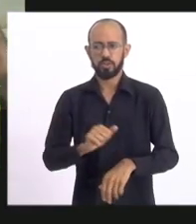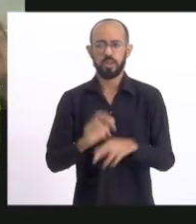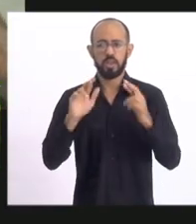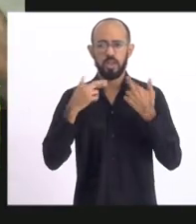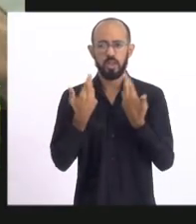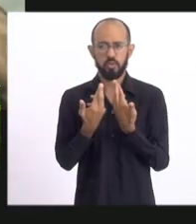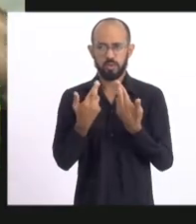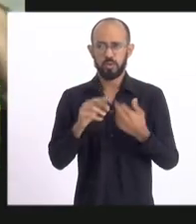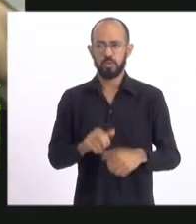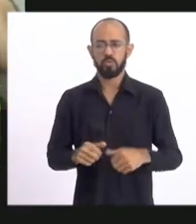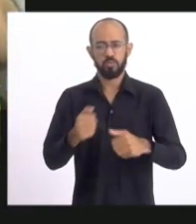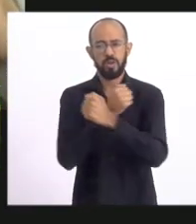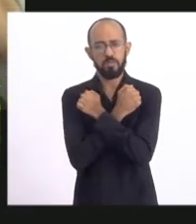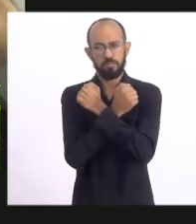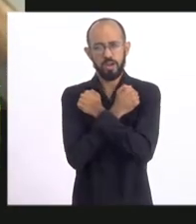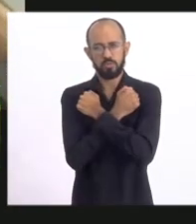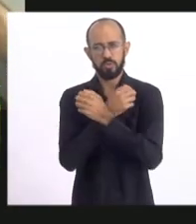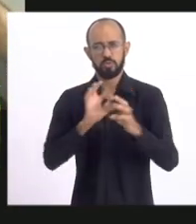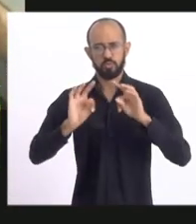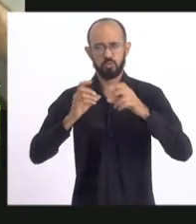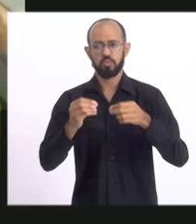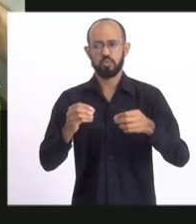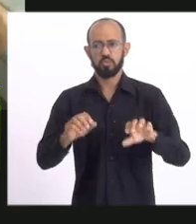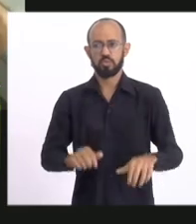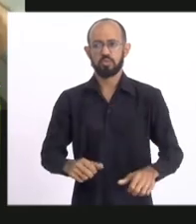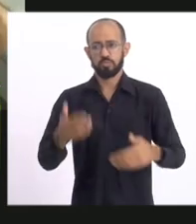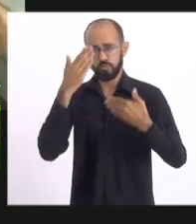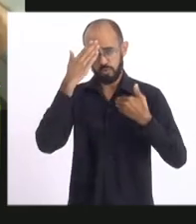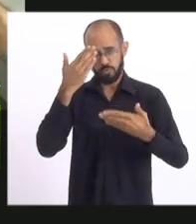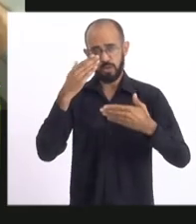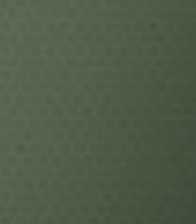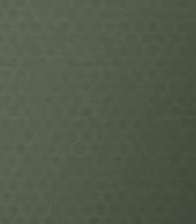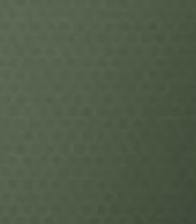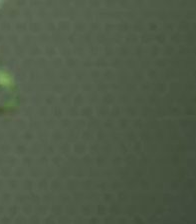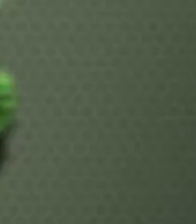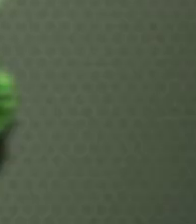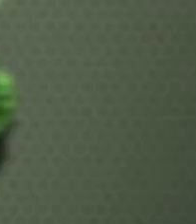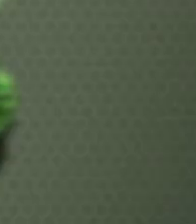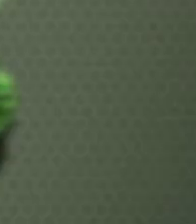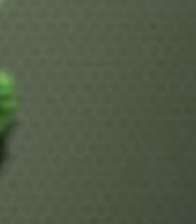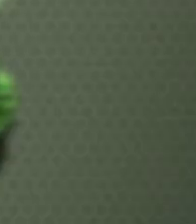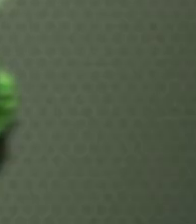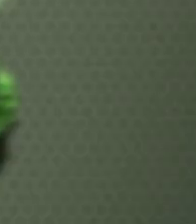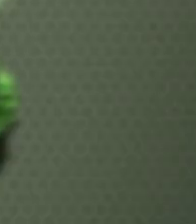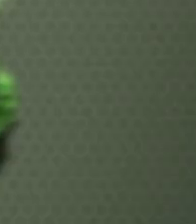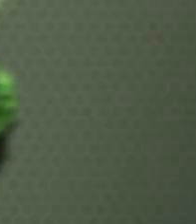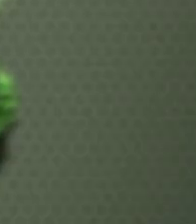da CCJ. Um abraço a todos. Obrigado. Um abraço, a TV Alerta e todos os seus assessores.